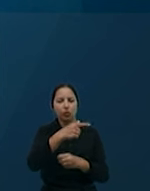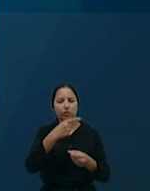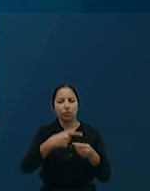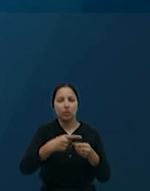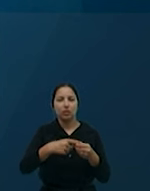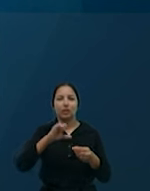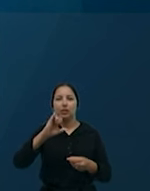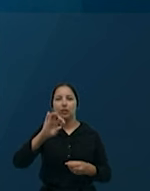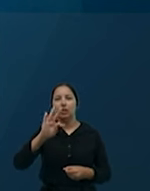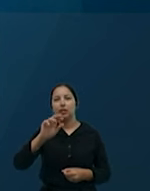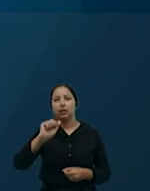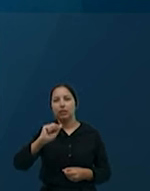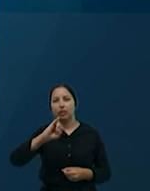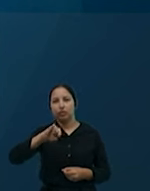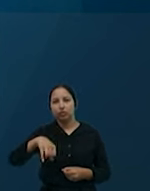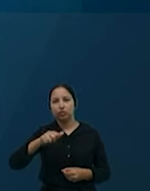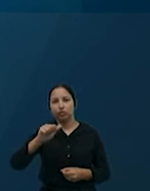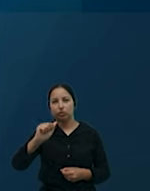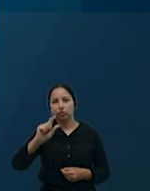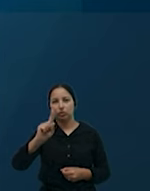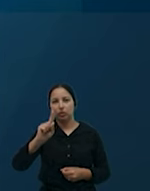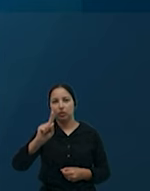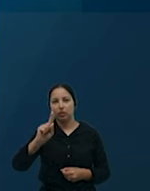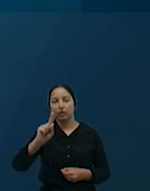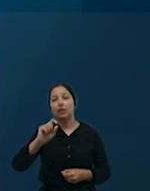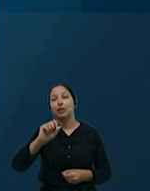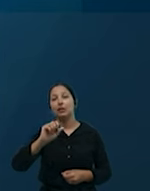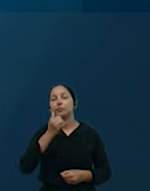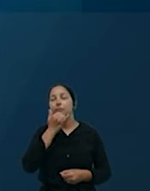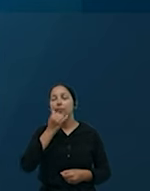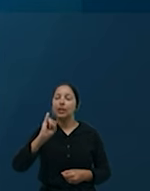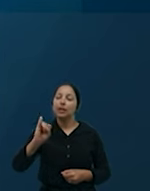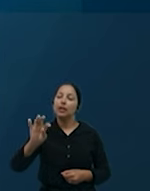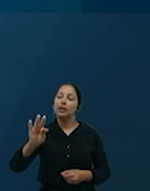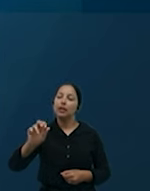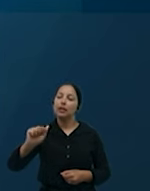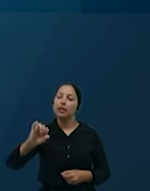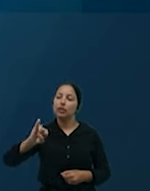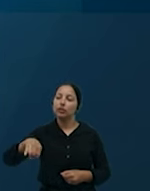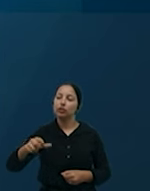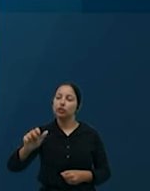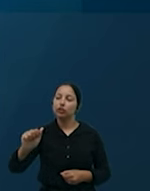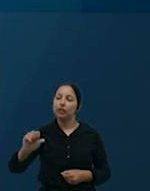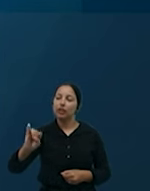o princípio da primazia do acertamento da decisão judicial.